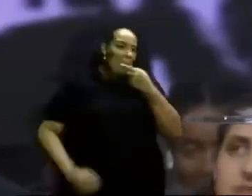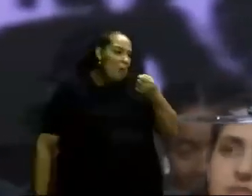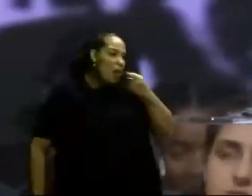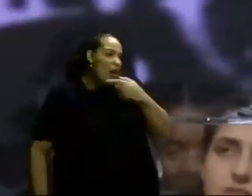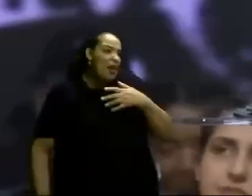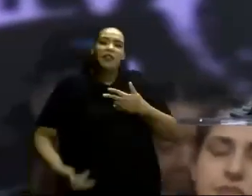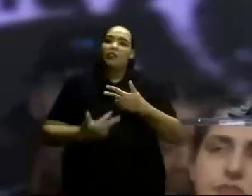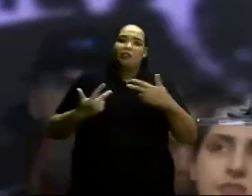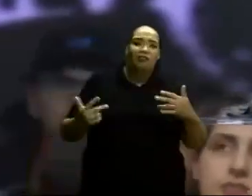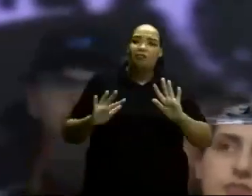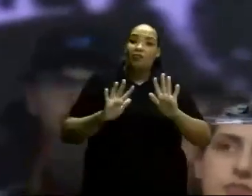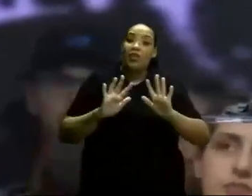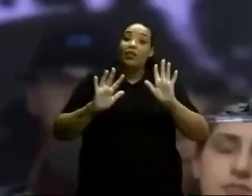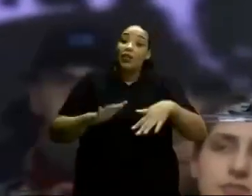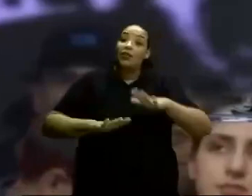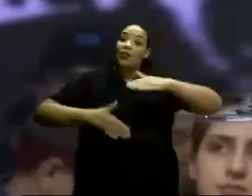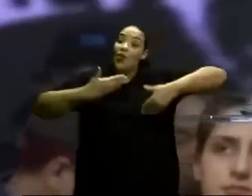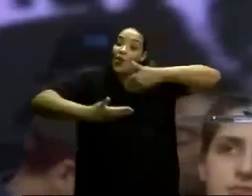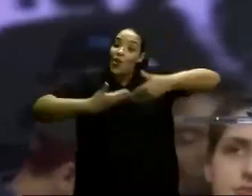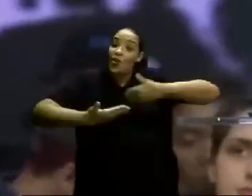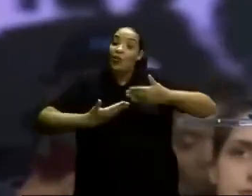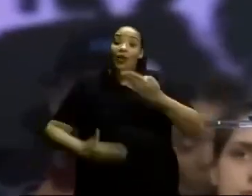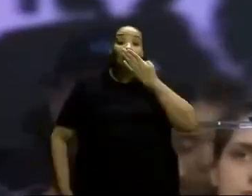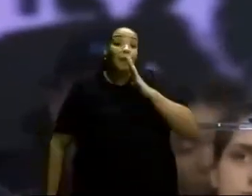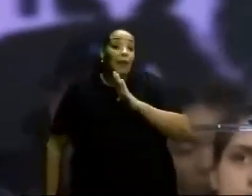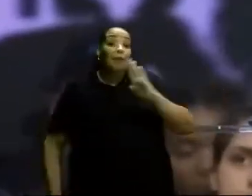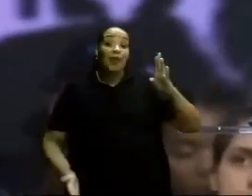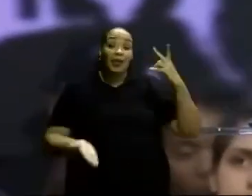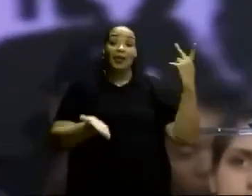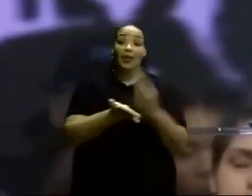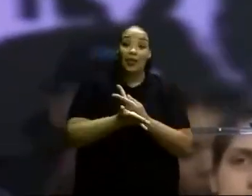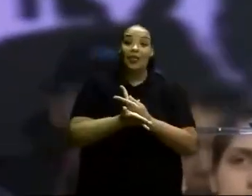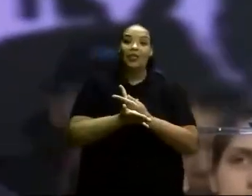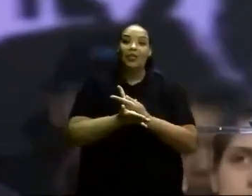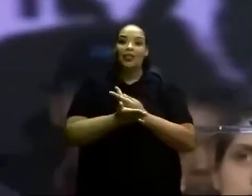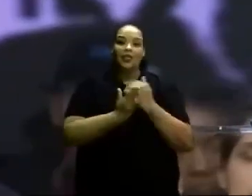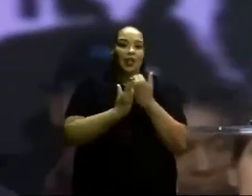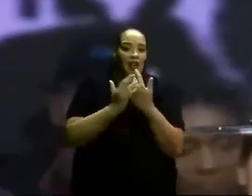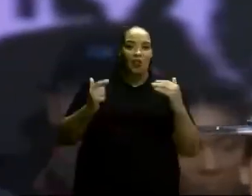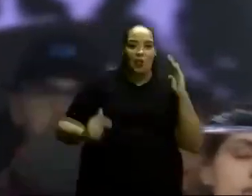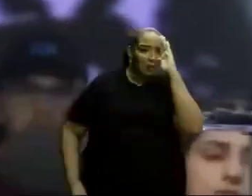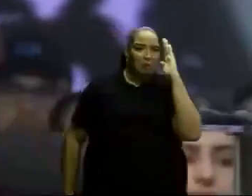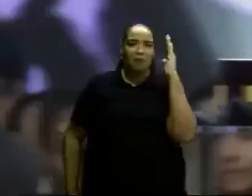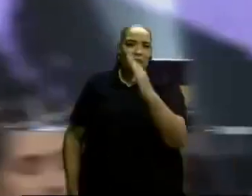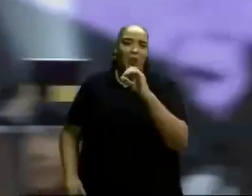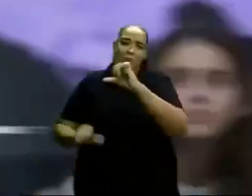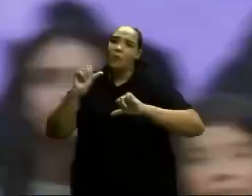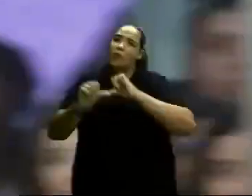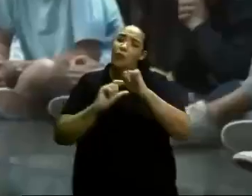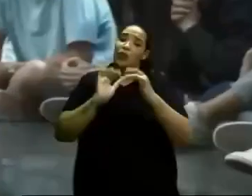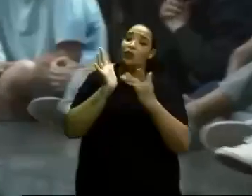está engordando, mas está se... Quando a promessa começa a se cumprir, a escala de prioridade muda.